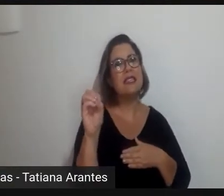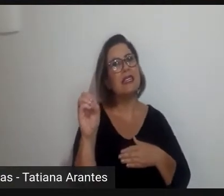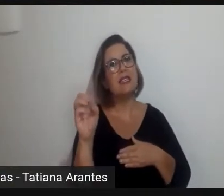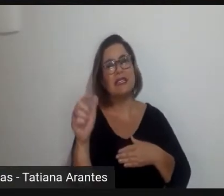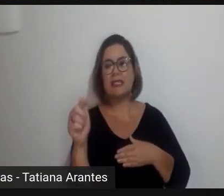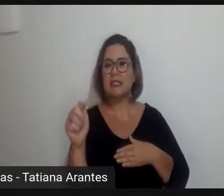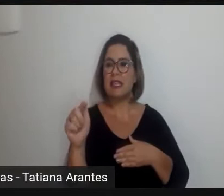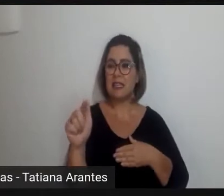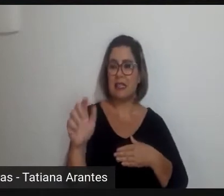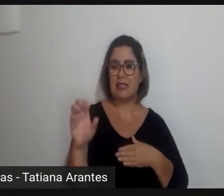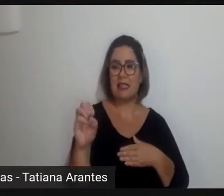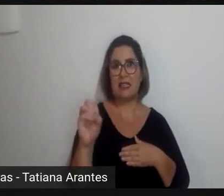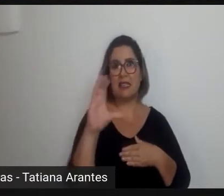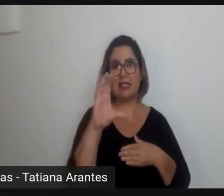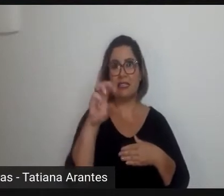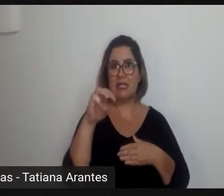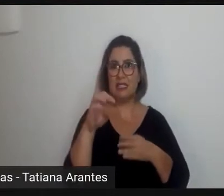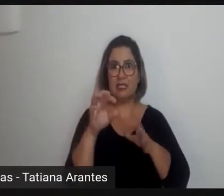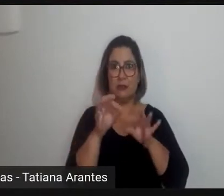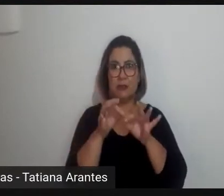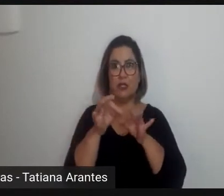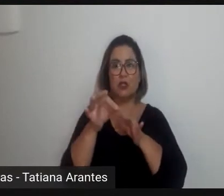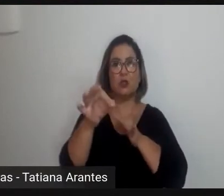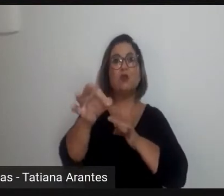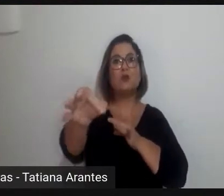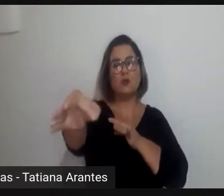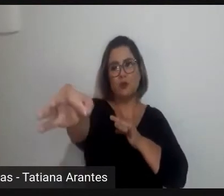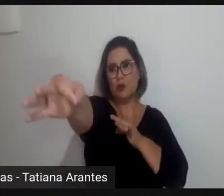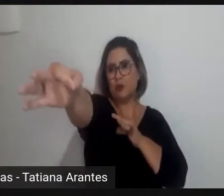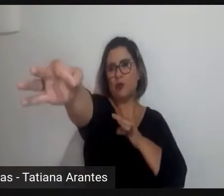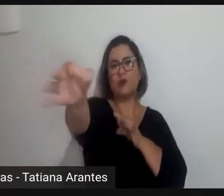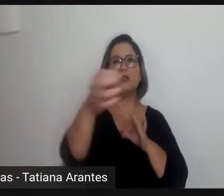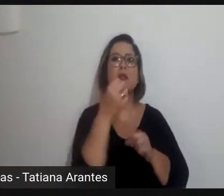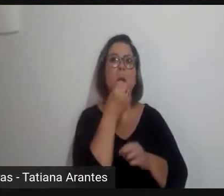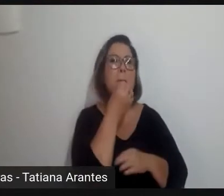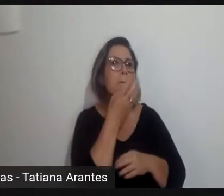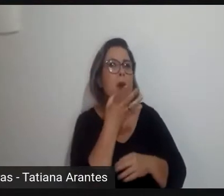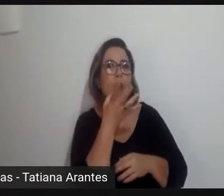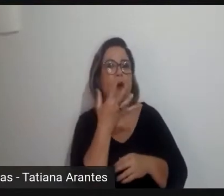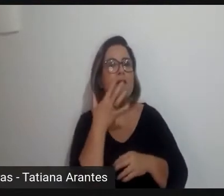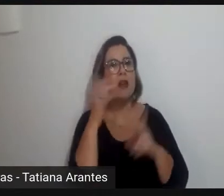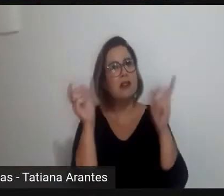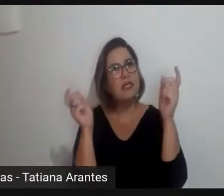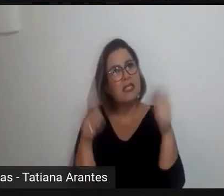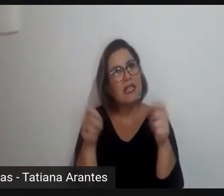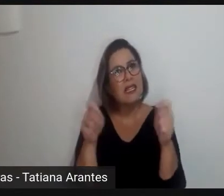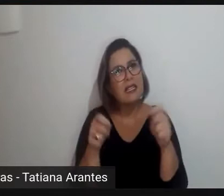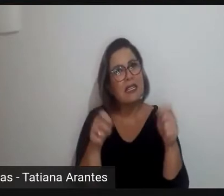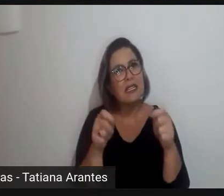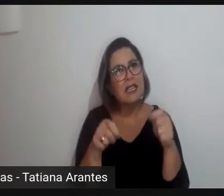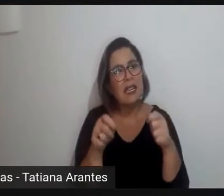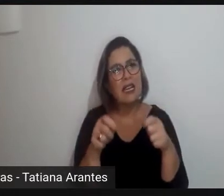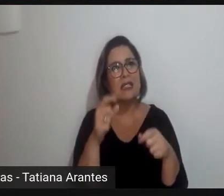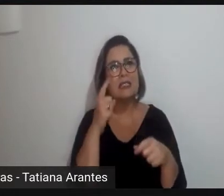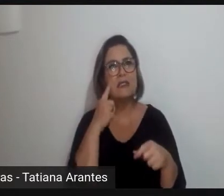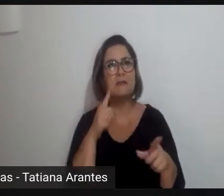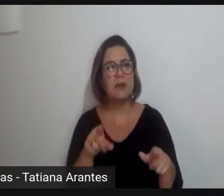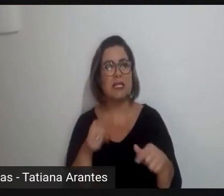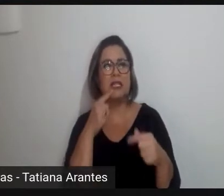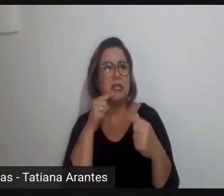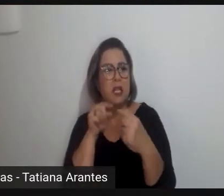de vista ou estou protegida, nessa distância me permite um grau de tensão